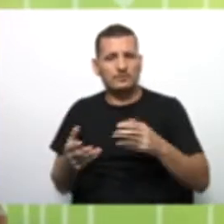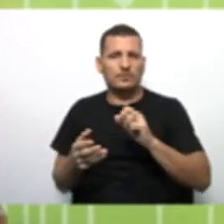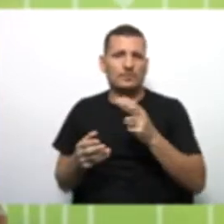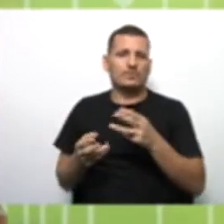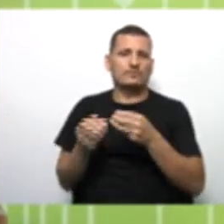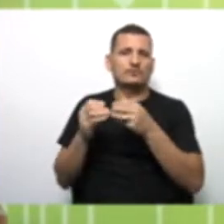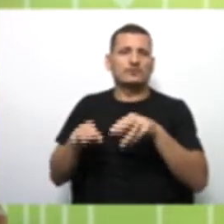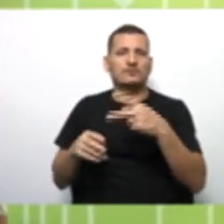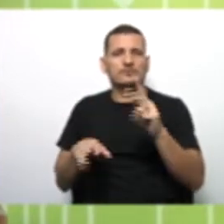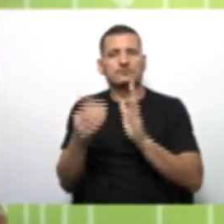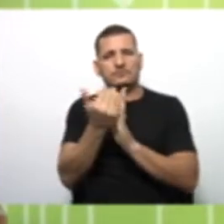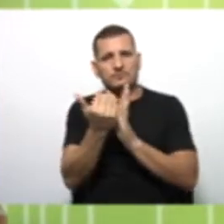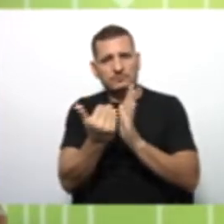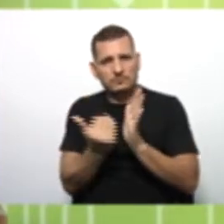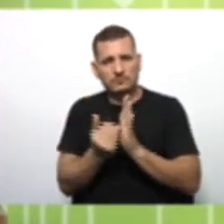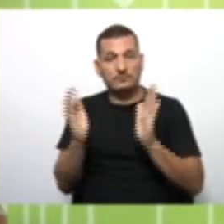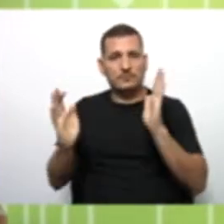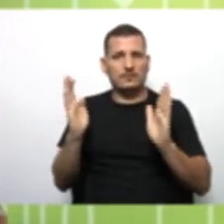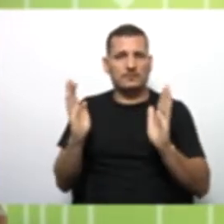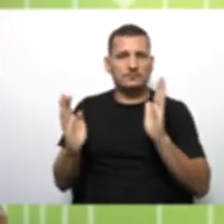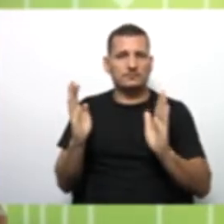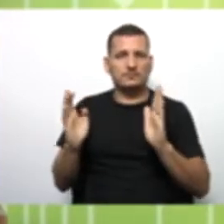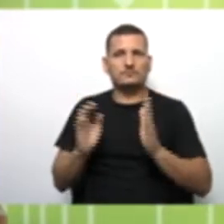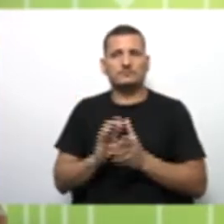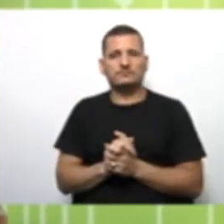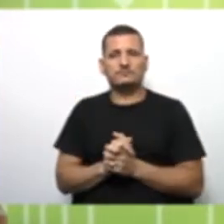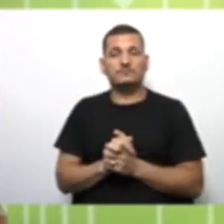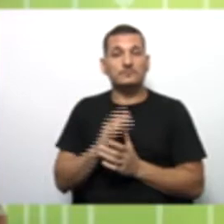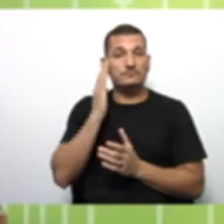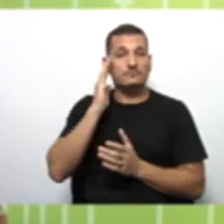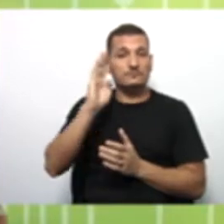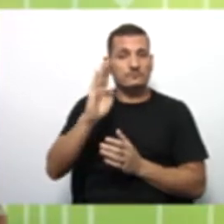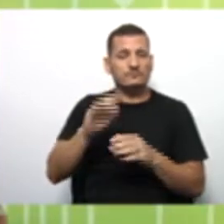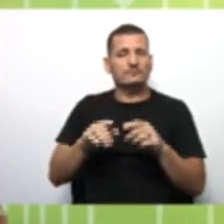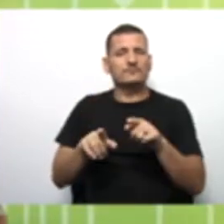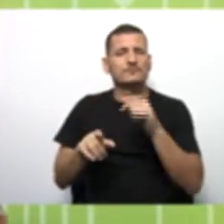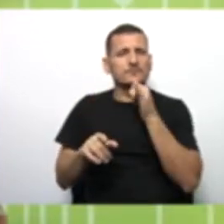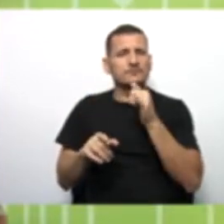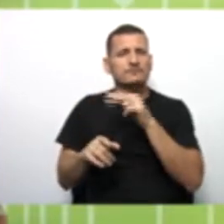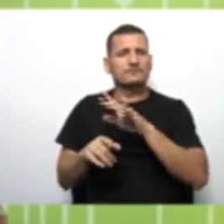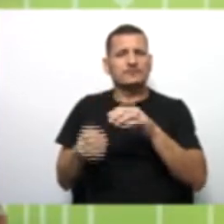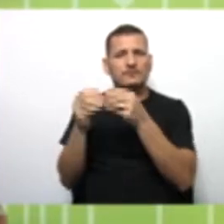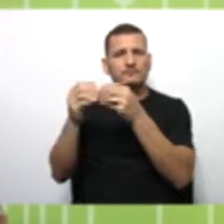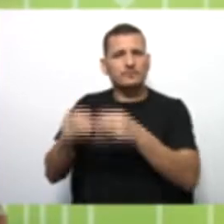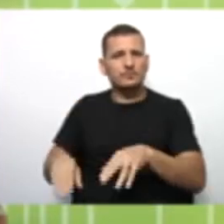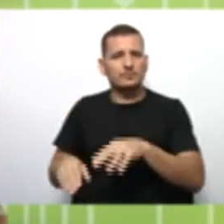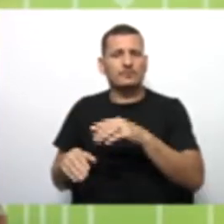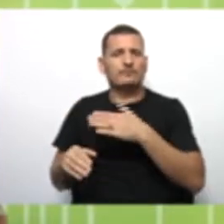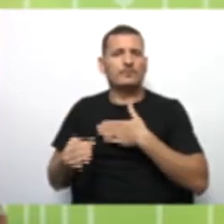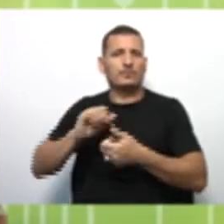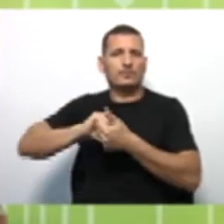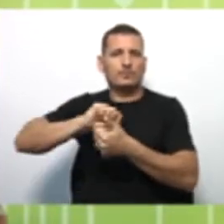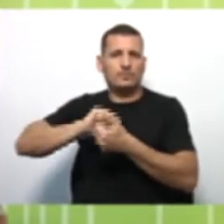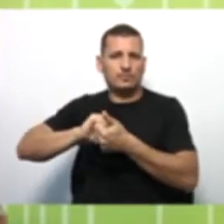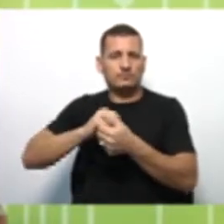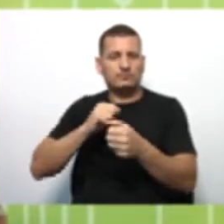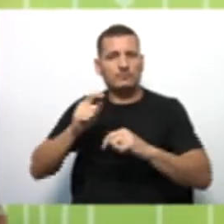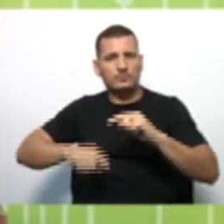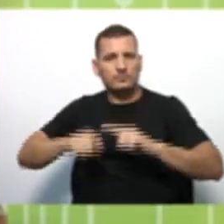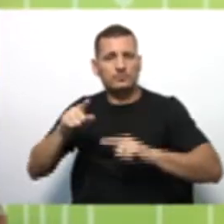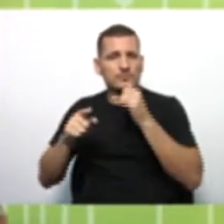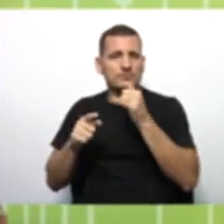seu cronograma, ou seja, os prazos que eu tenho, e principalmente se isso vai afetar a qualidade do meu produto, ou seja, se eu não vou